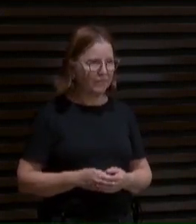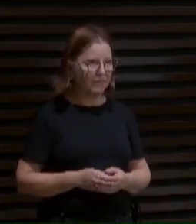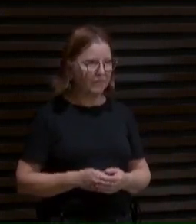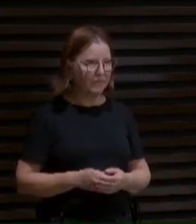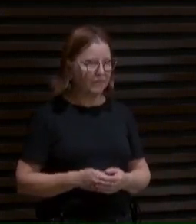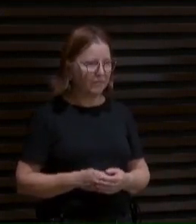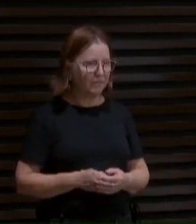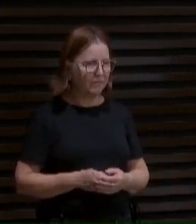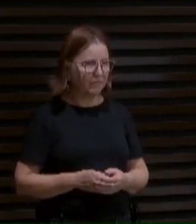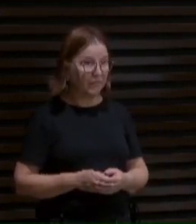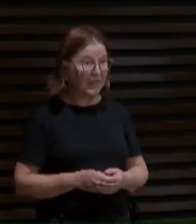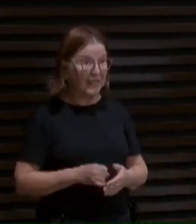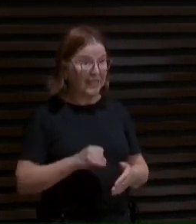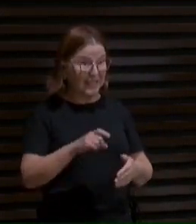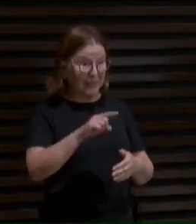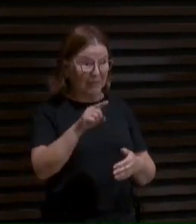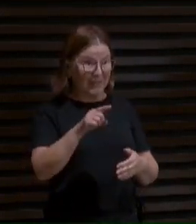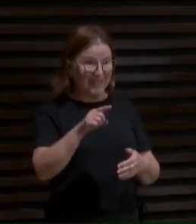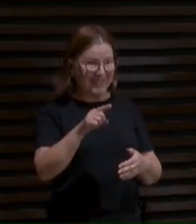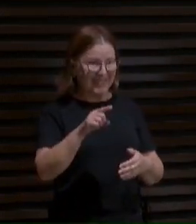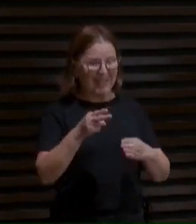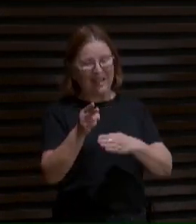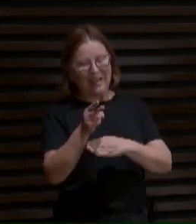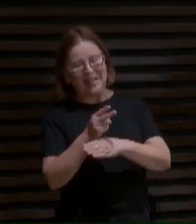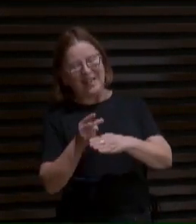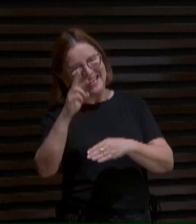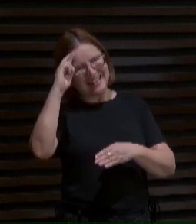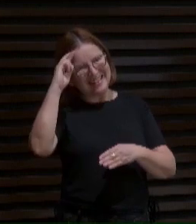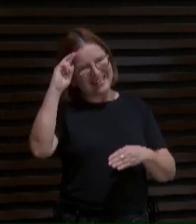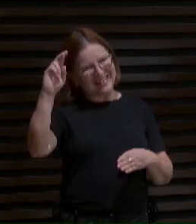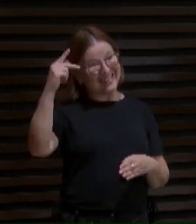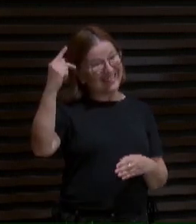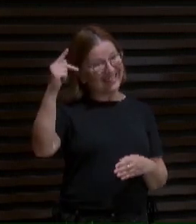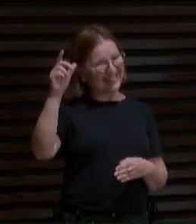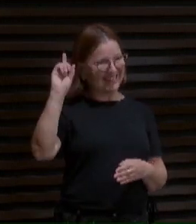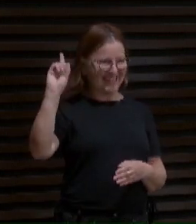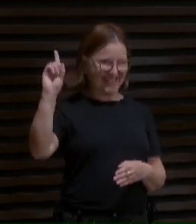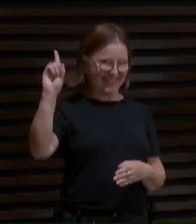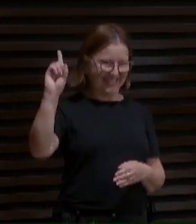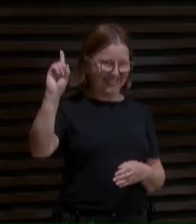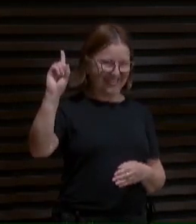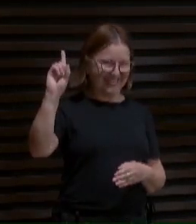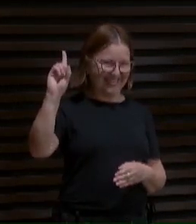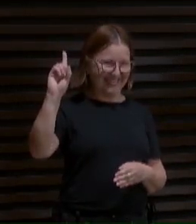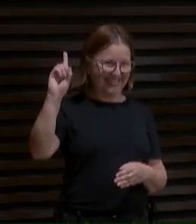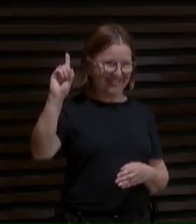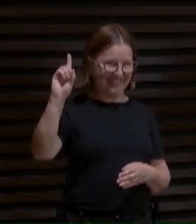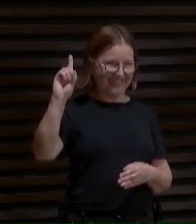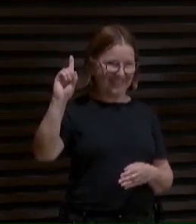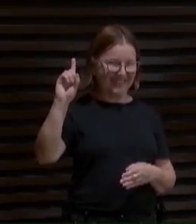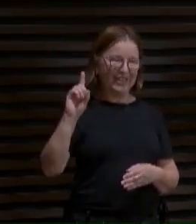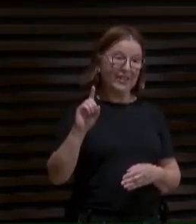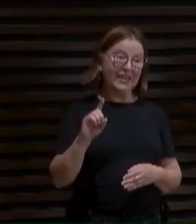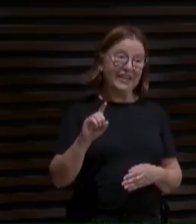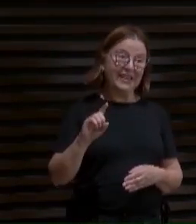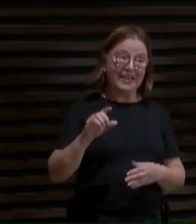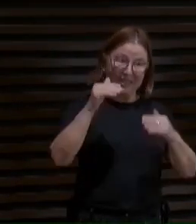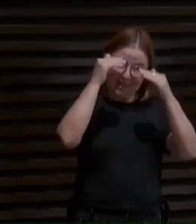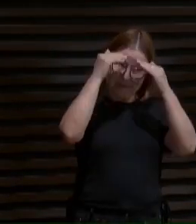E te voltares para o Senhor teu Deus e lhe atenderes a voz.